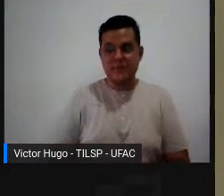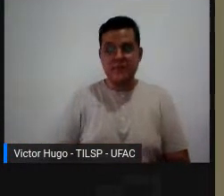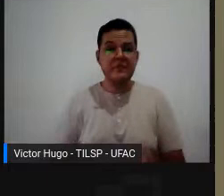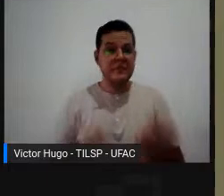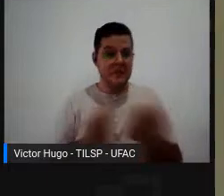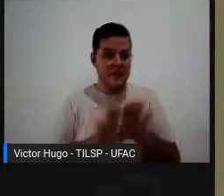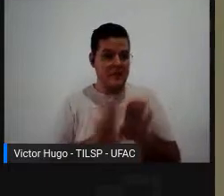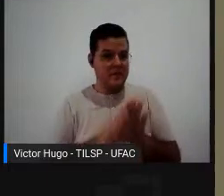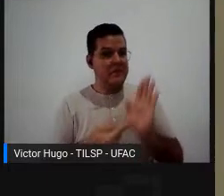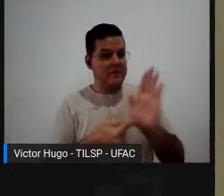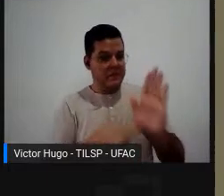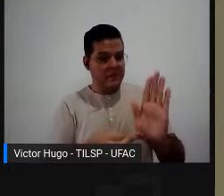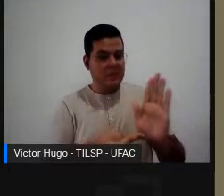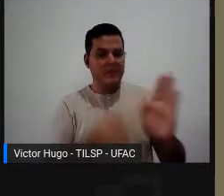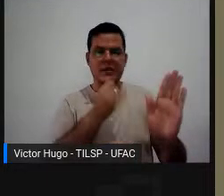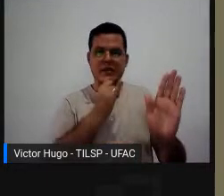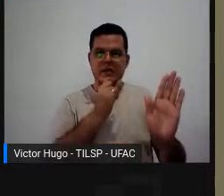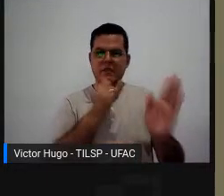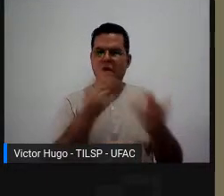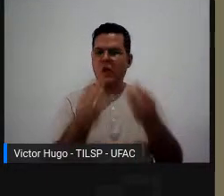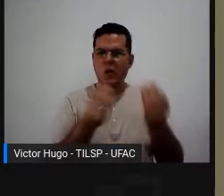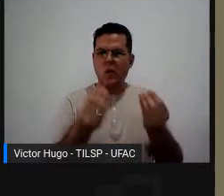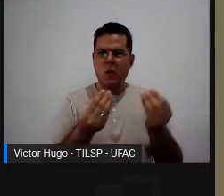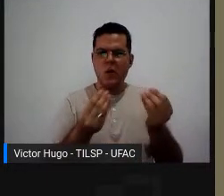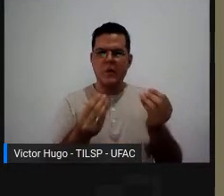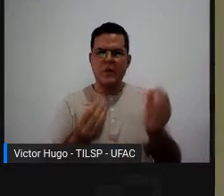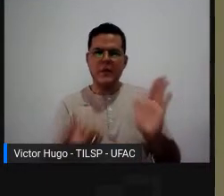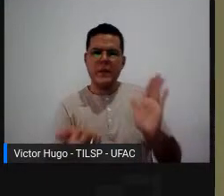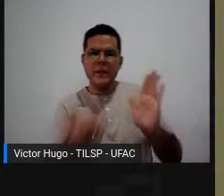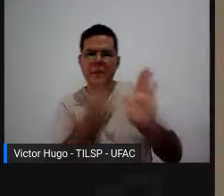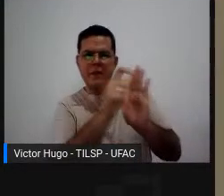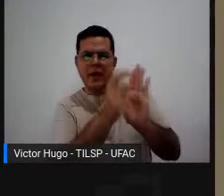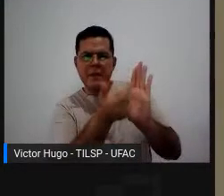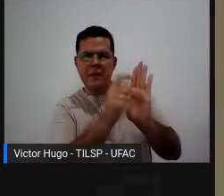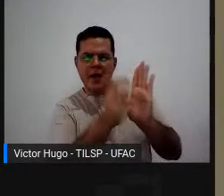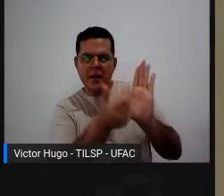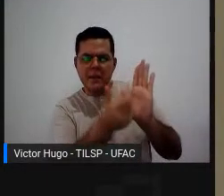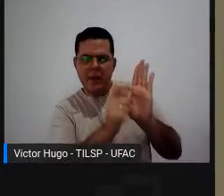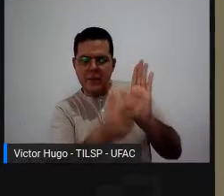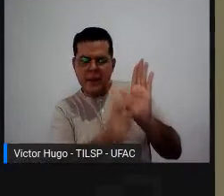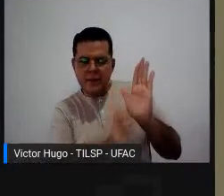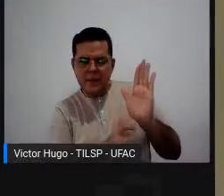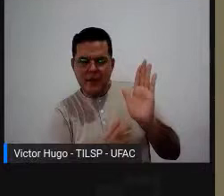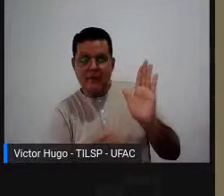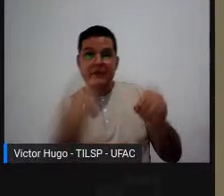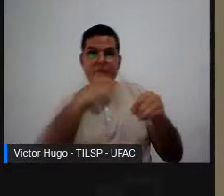termos são retomados nos documentos, mas, para finalizar,